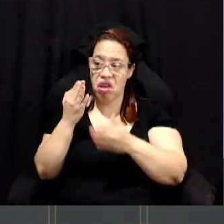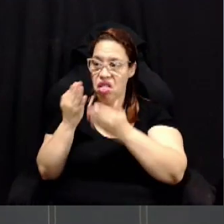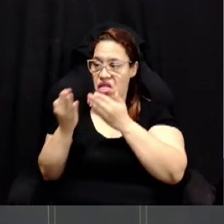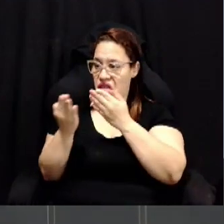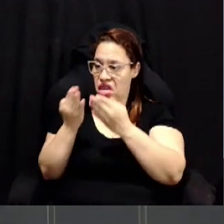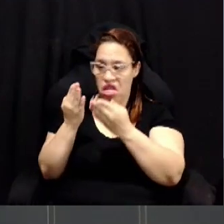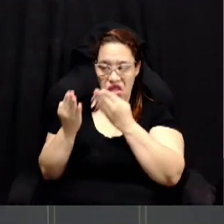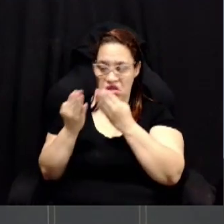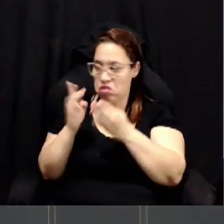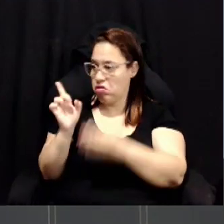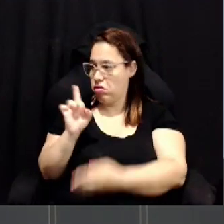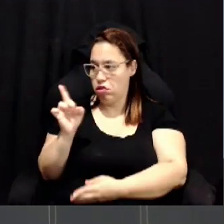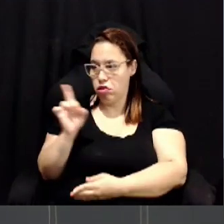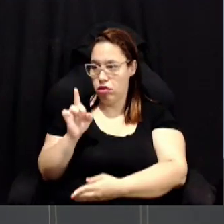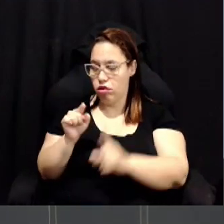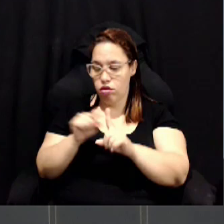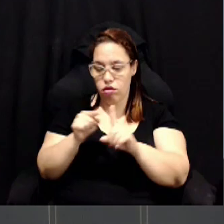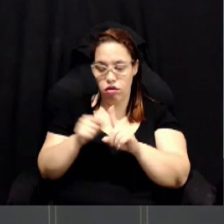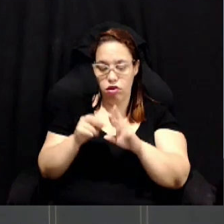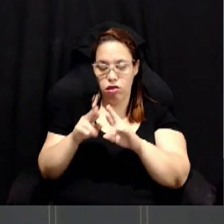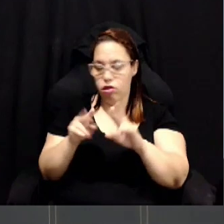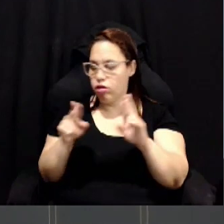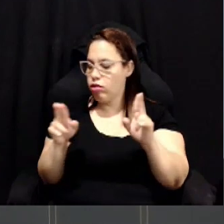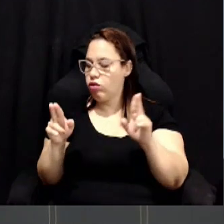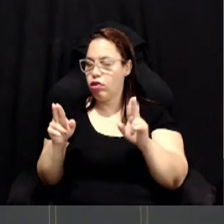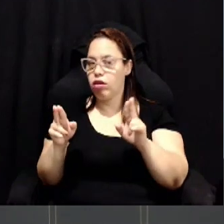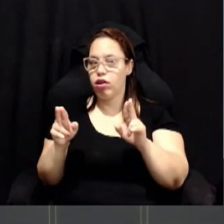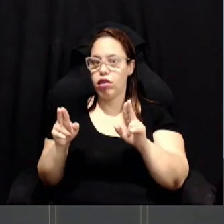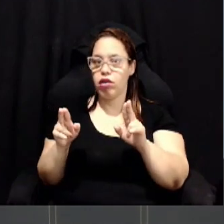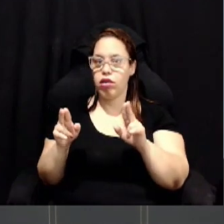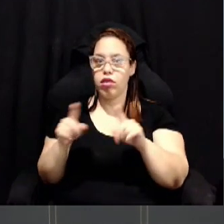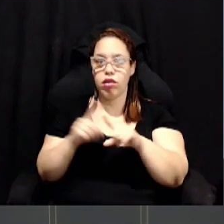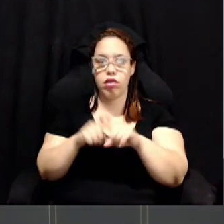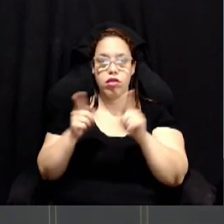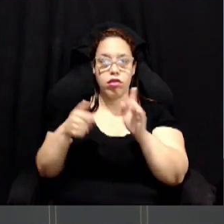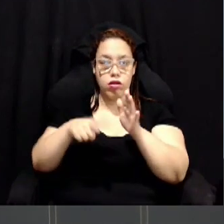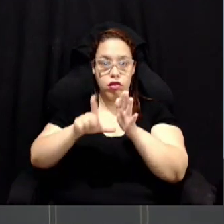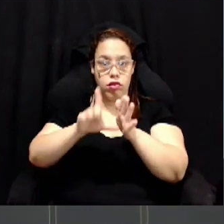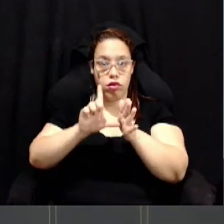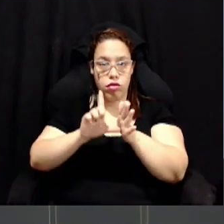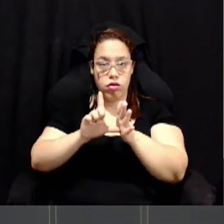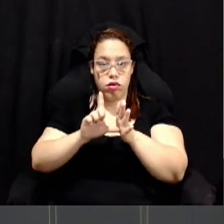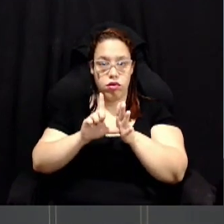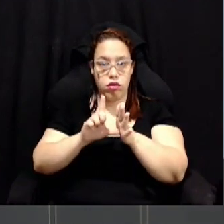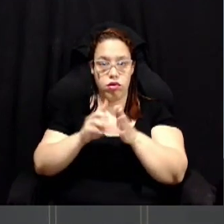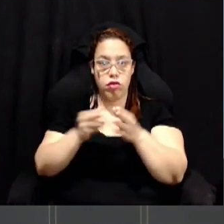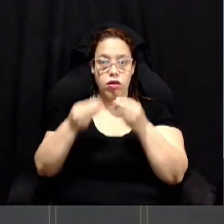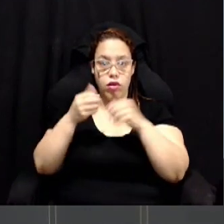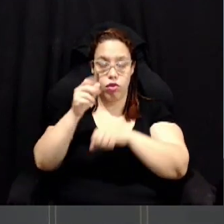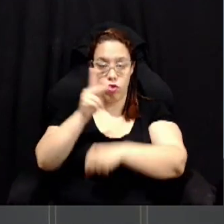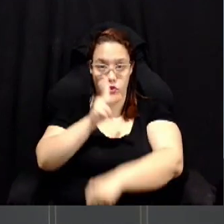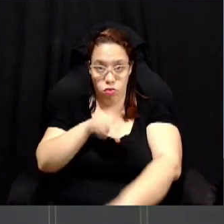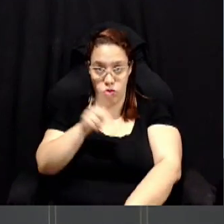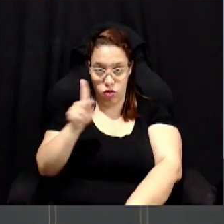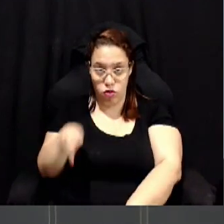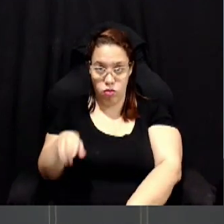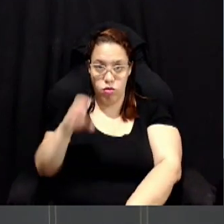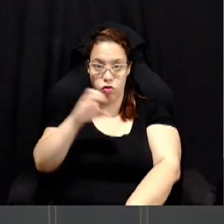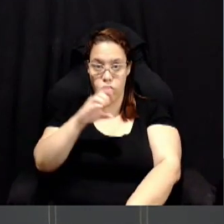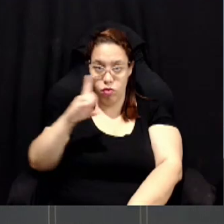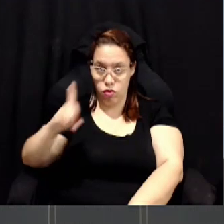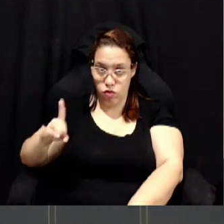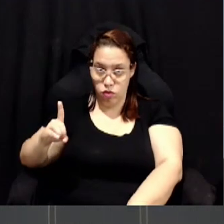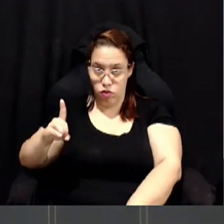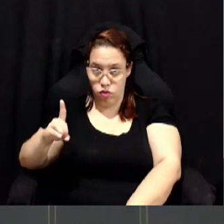desenvolvimento diferenciado. Mas antes disso, eu como professora, como coordenadora pedagógica na rede pública